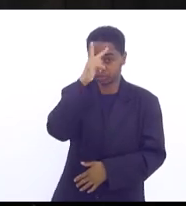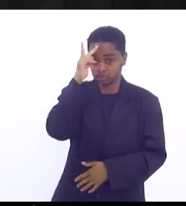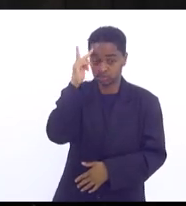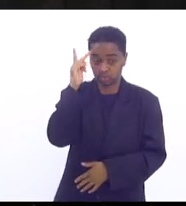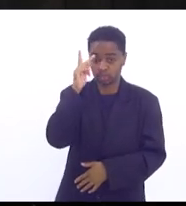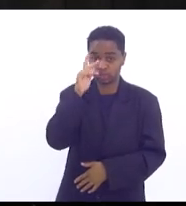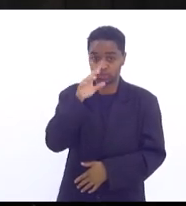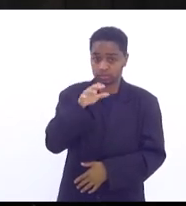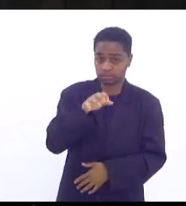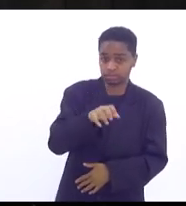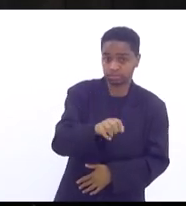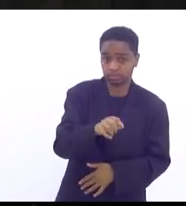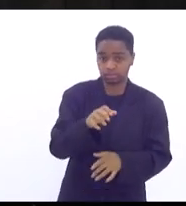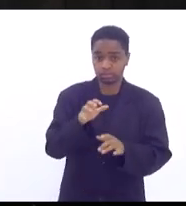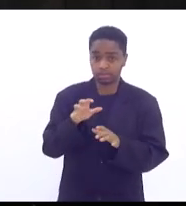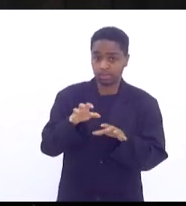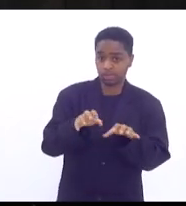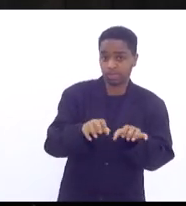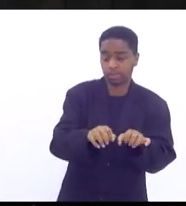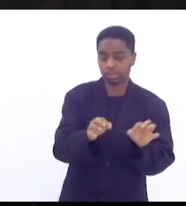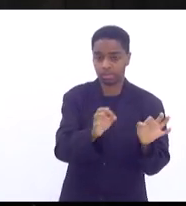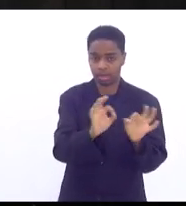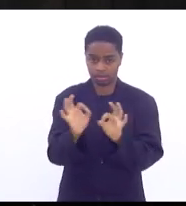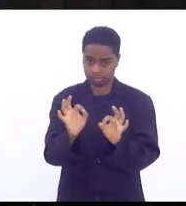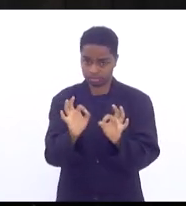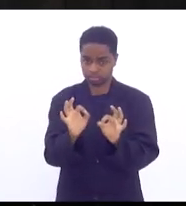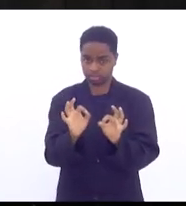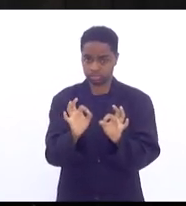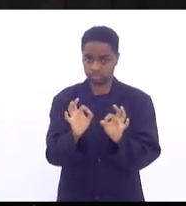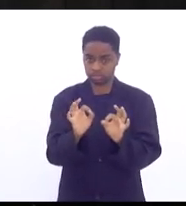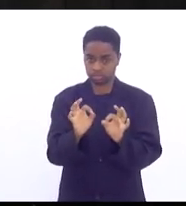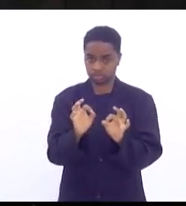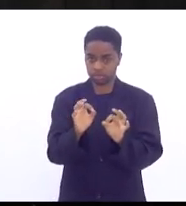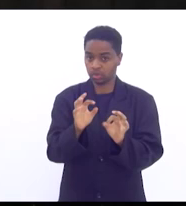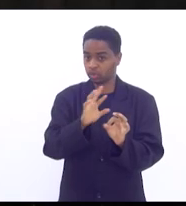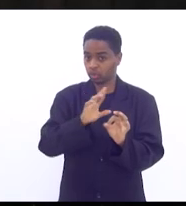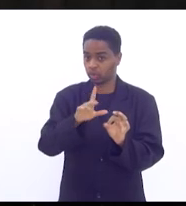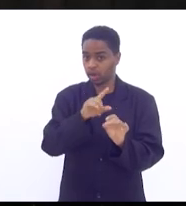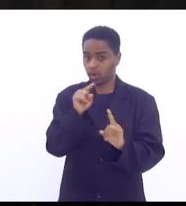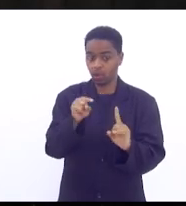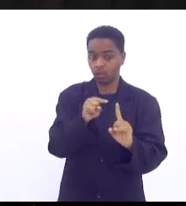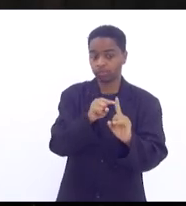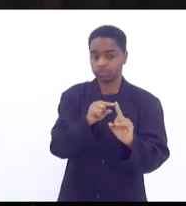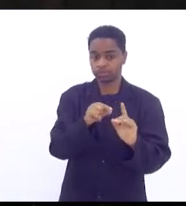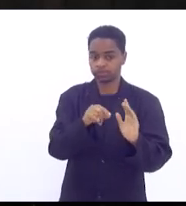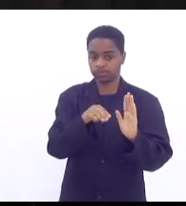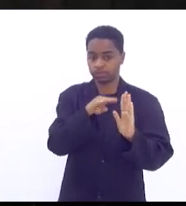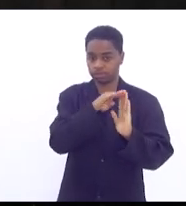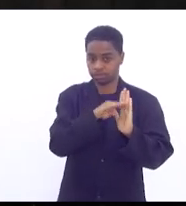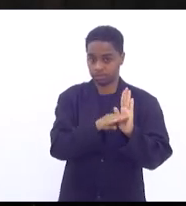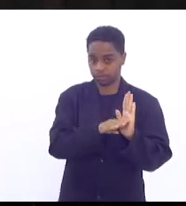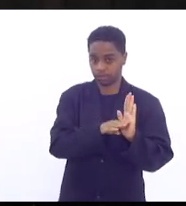tocadas, não seriam alvo desse programa de internação compulsória.